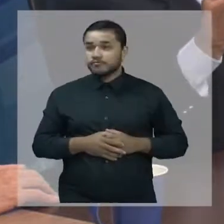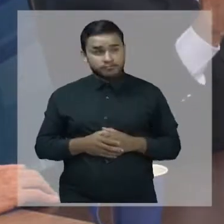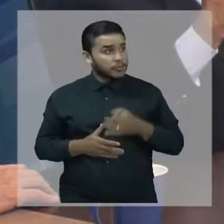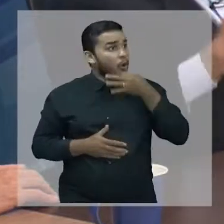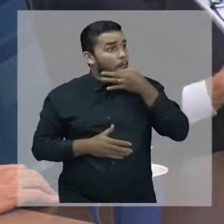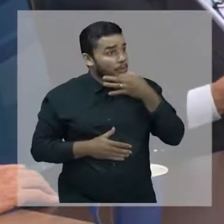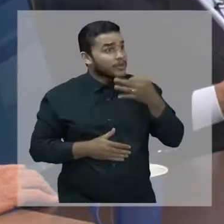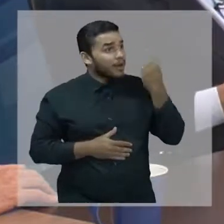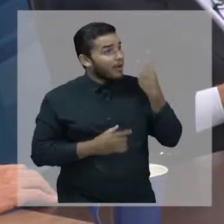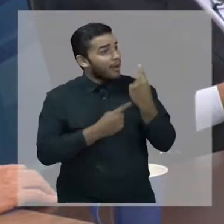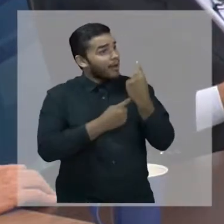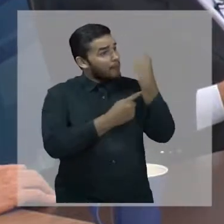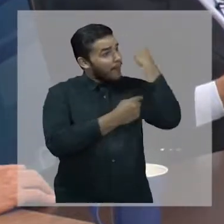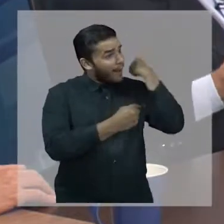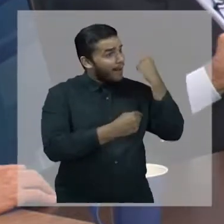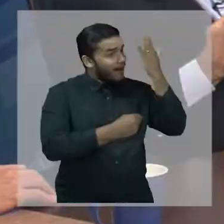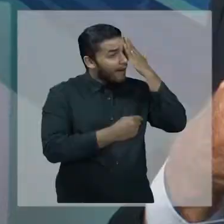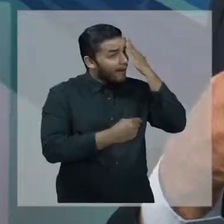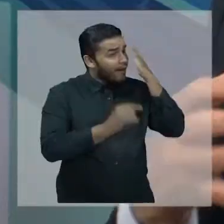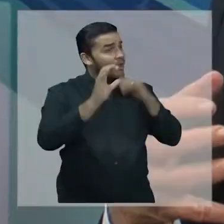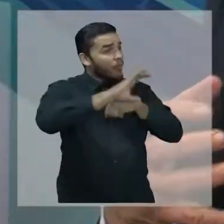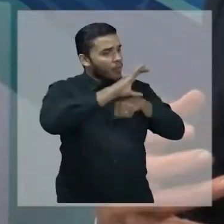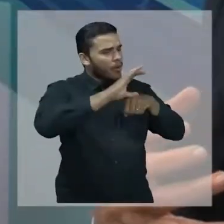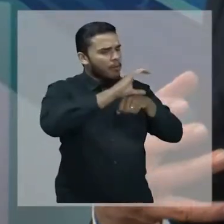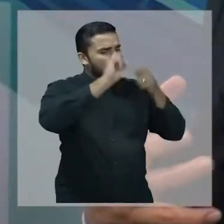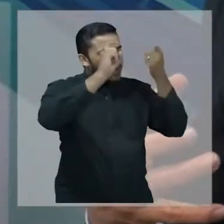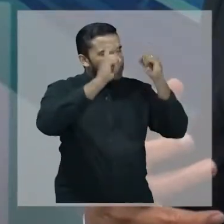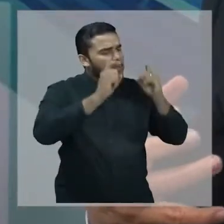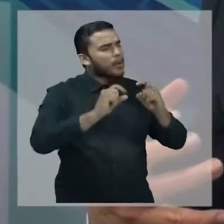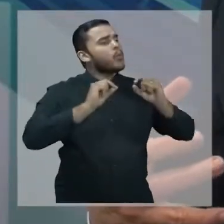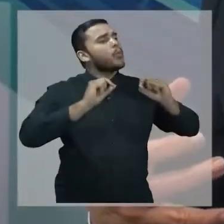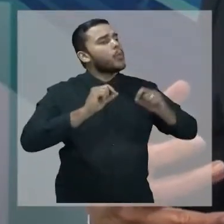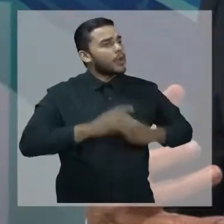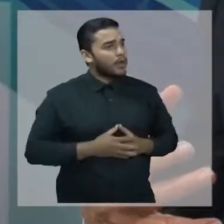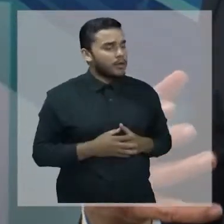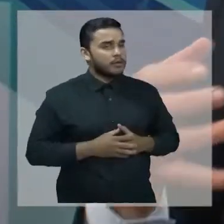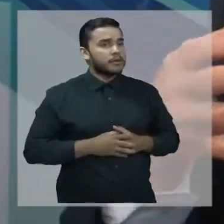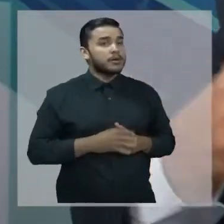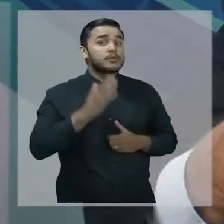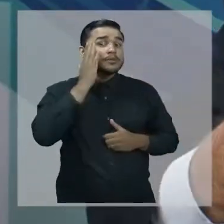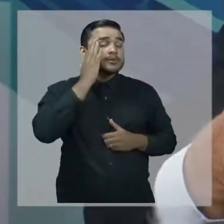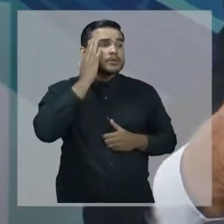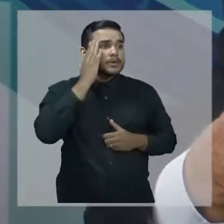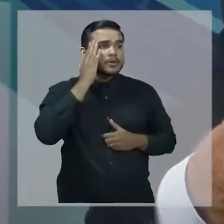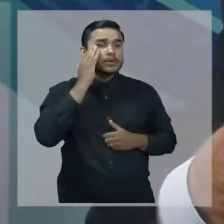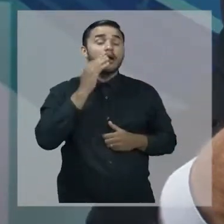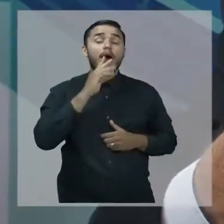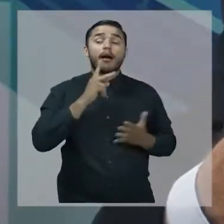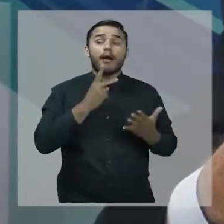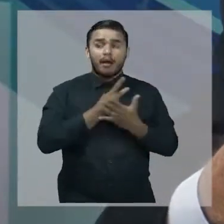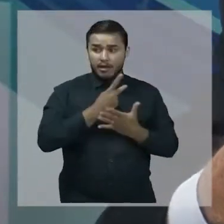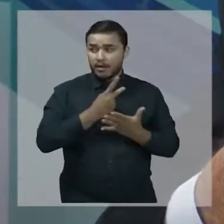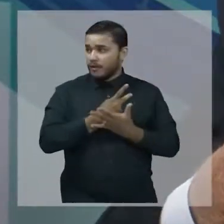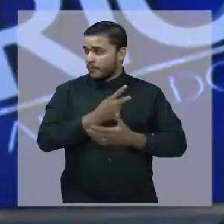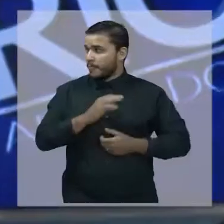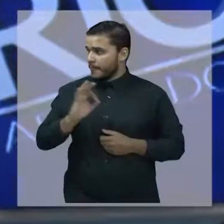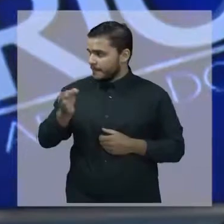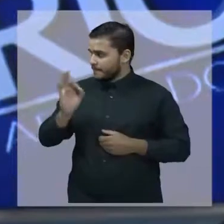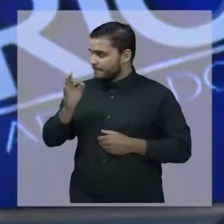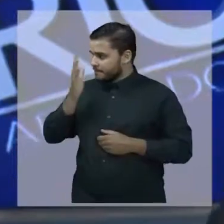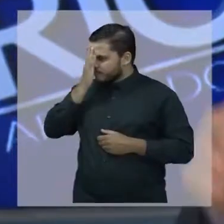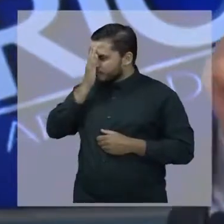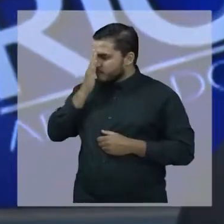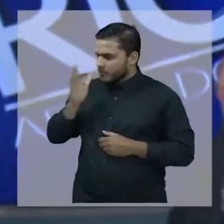para fortalecer esse dirigismo feito pela União. Você está dizendo, então, que foi um